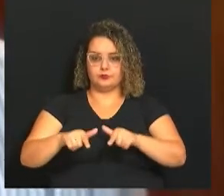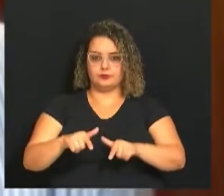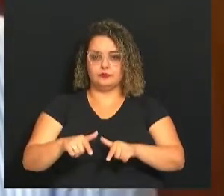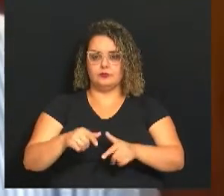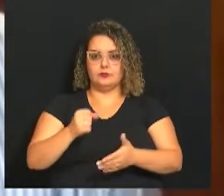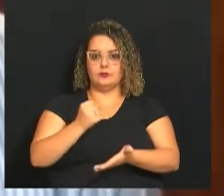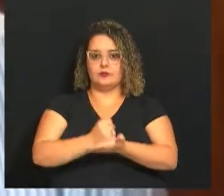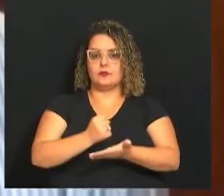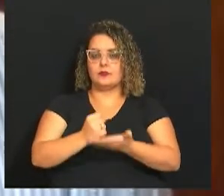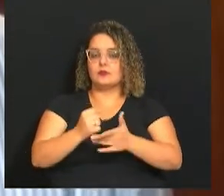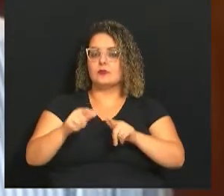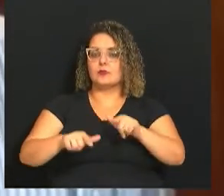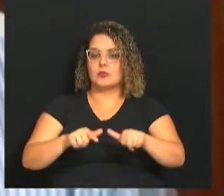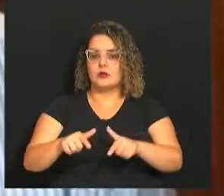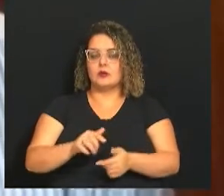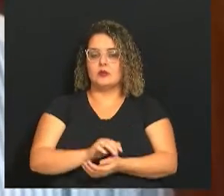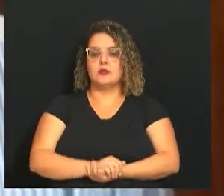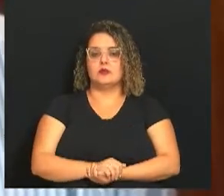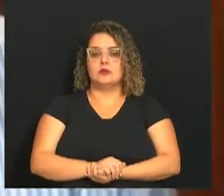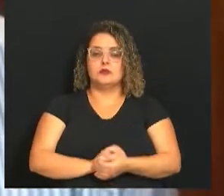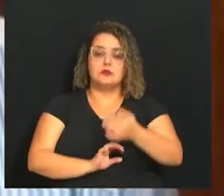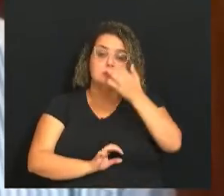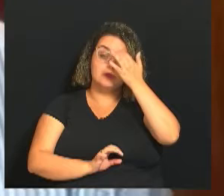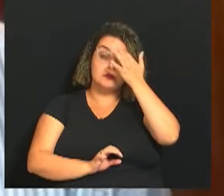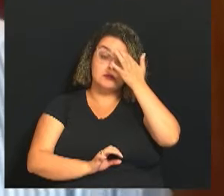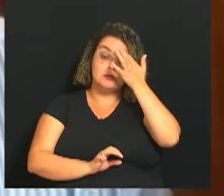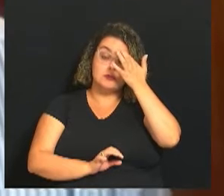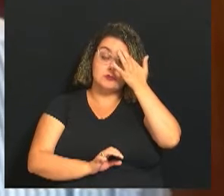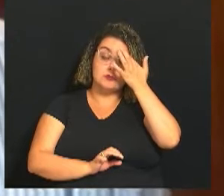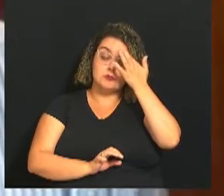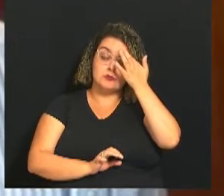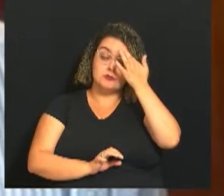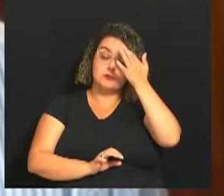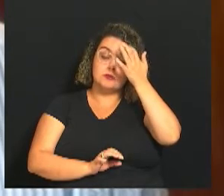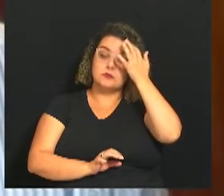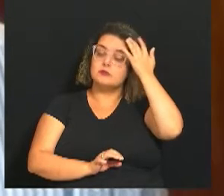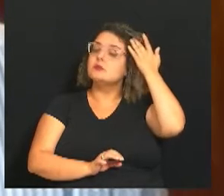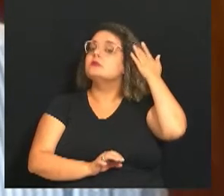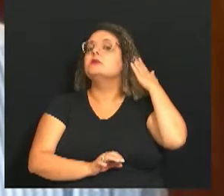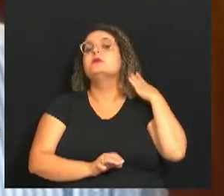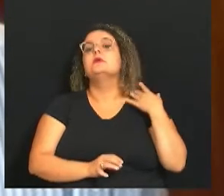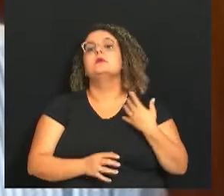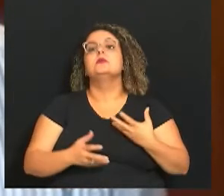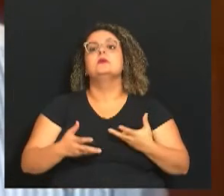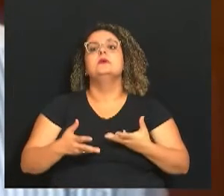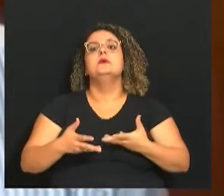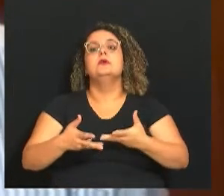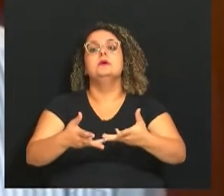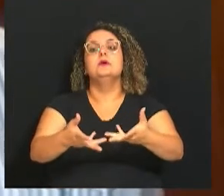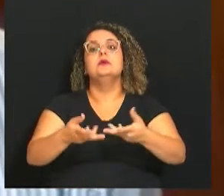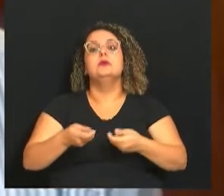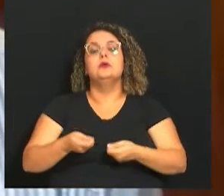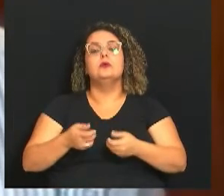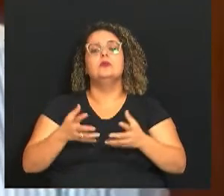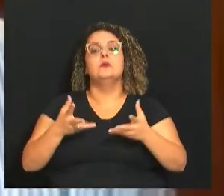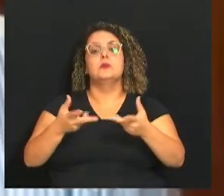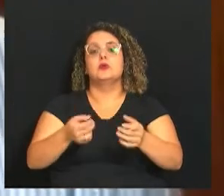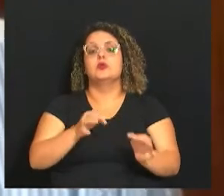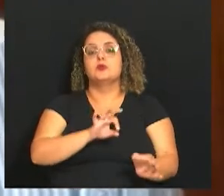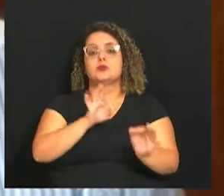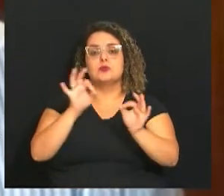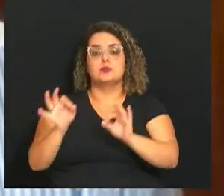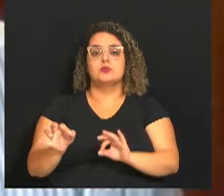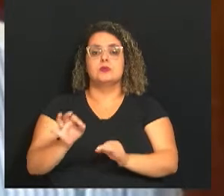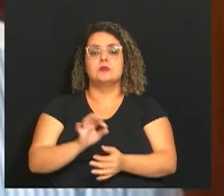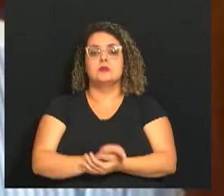contratos. Quero deixar aqui um convite também para todos que nos assistem, que